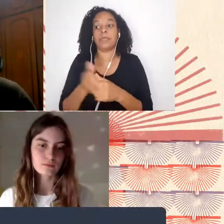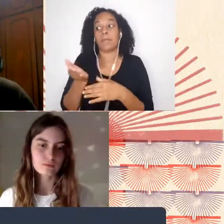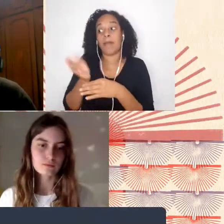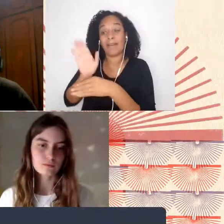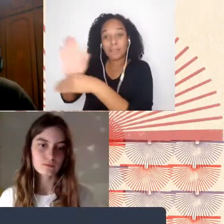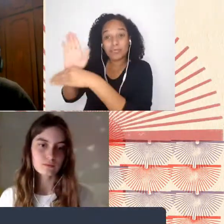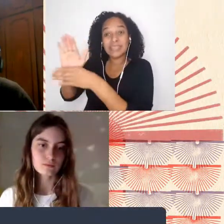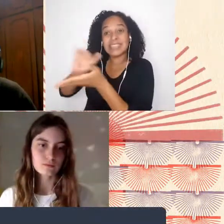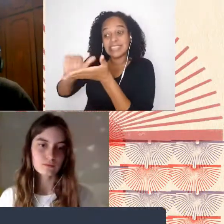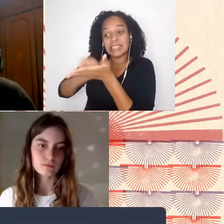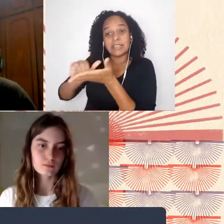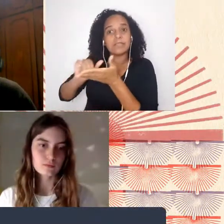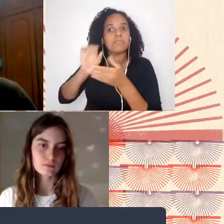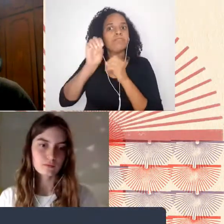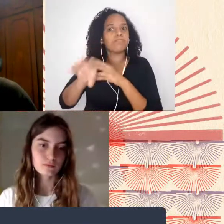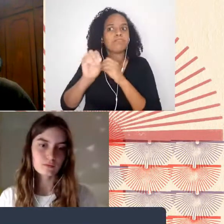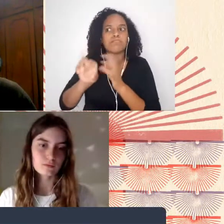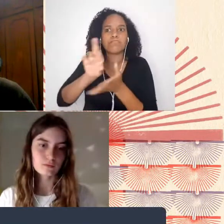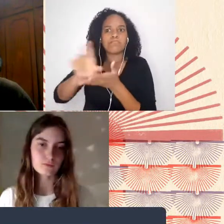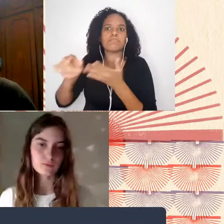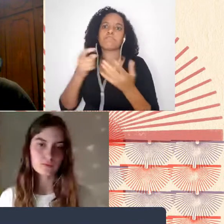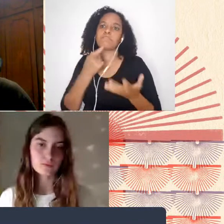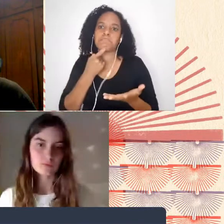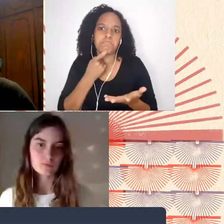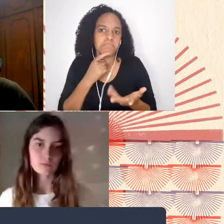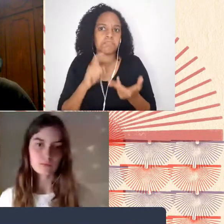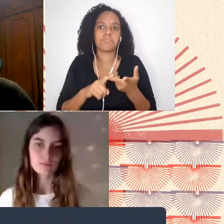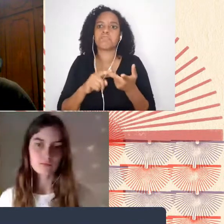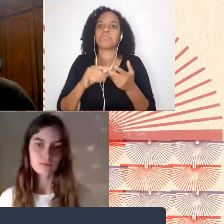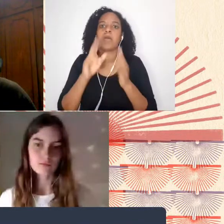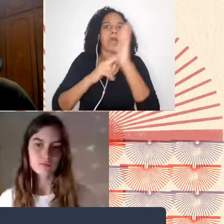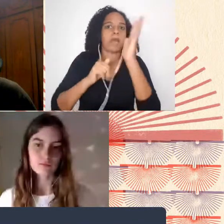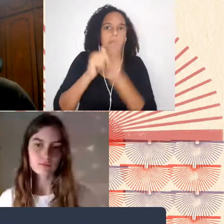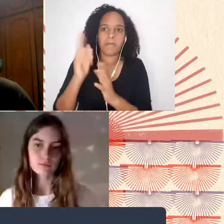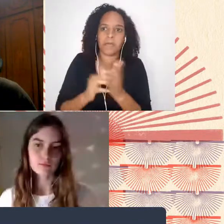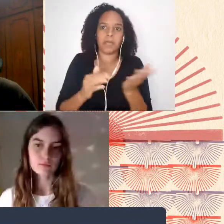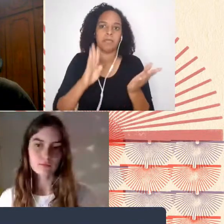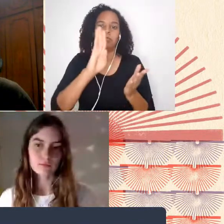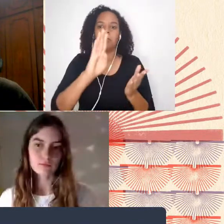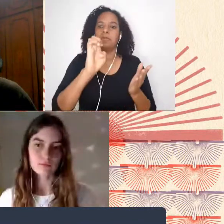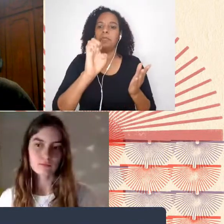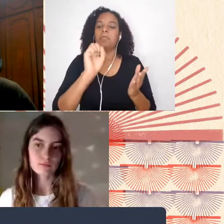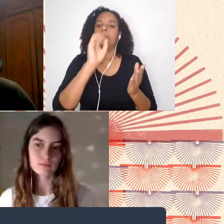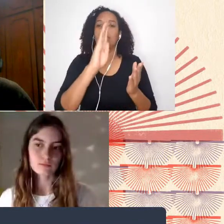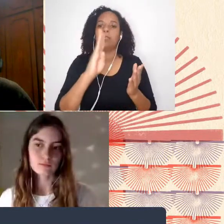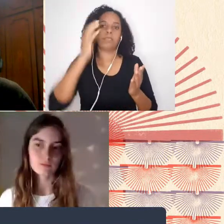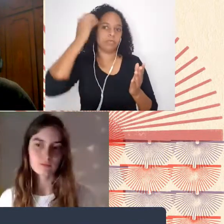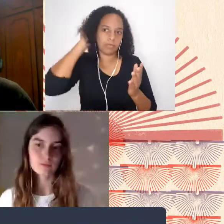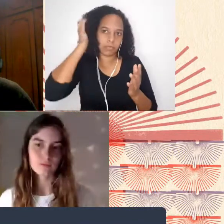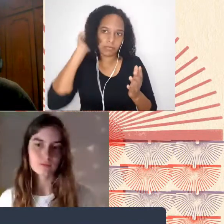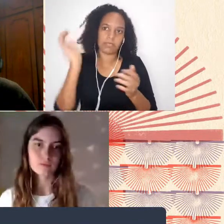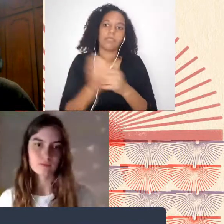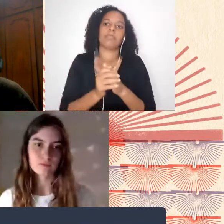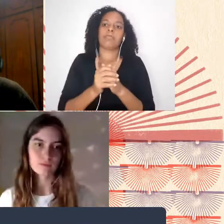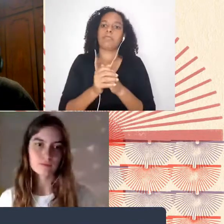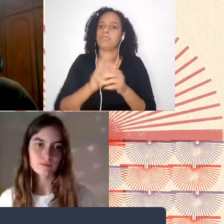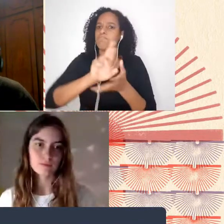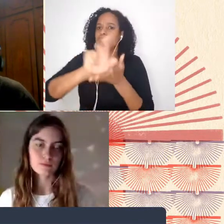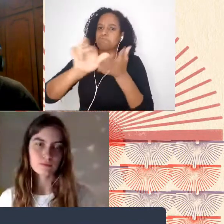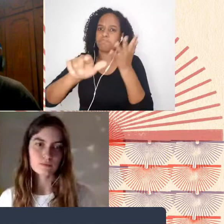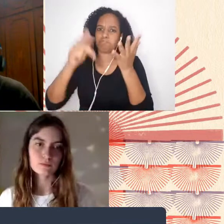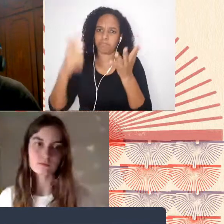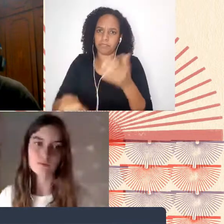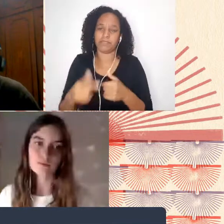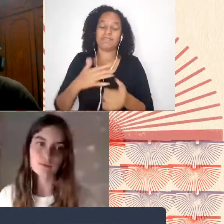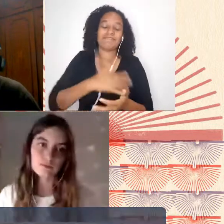educação, entre elas Campinas, Imbu, São Bernardo do Campo, Vinhedo e Jaguariúna. Ed, é um